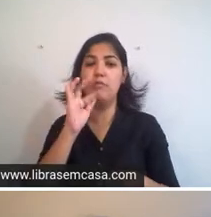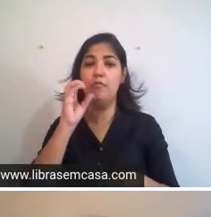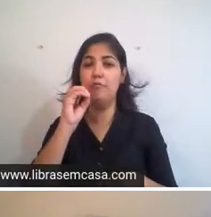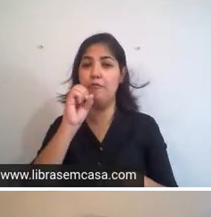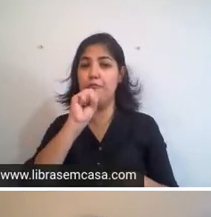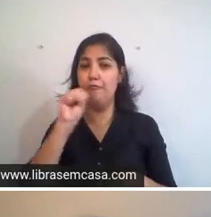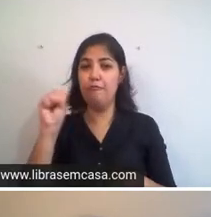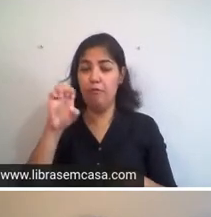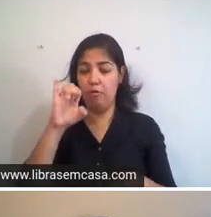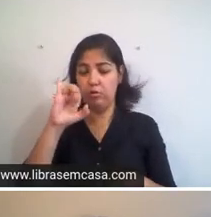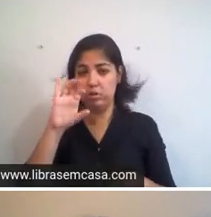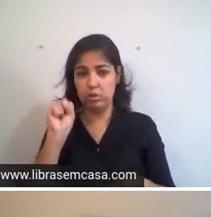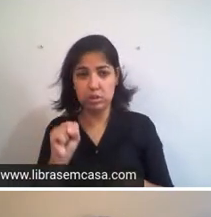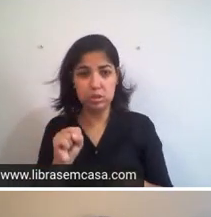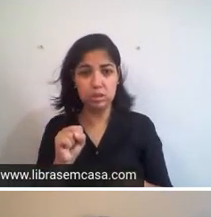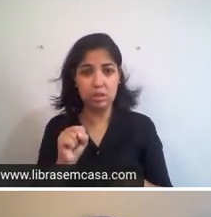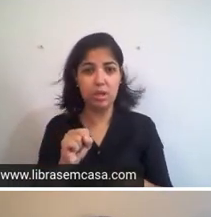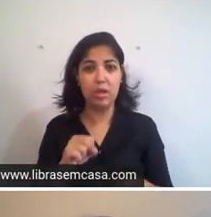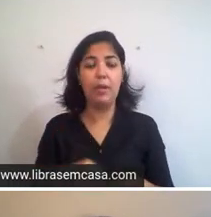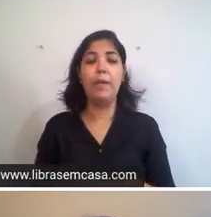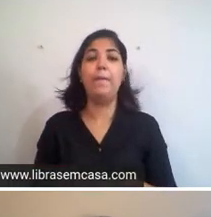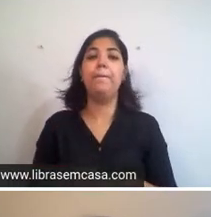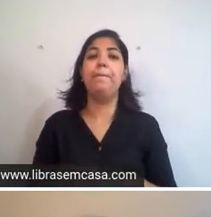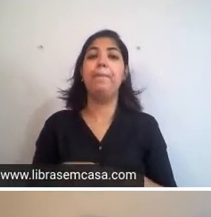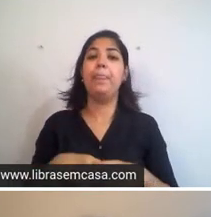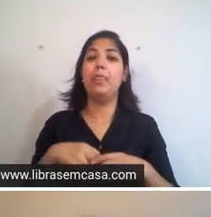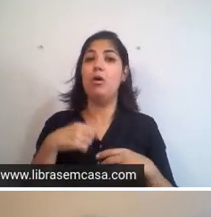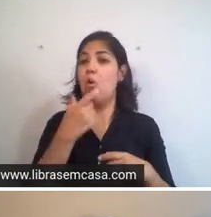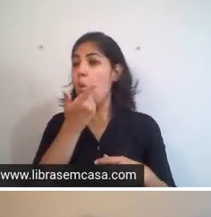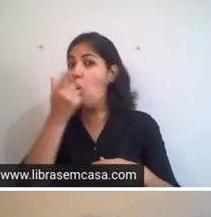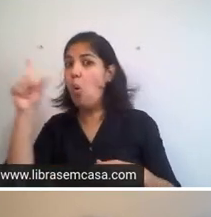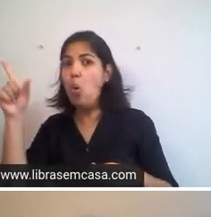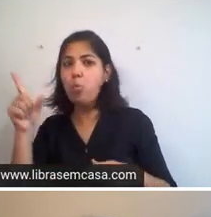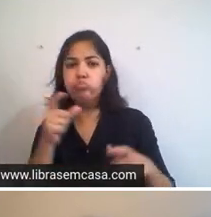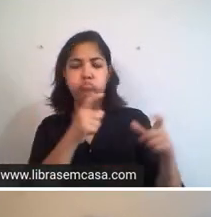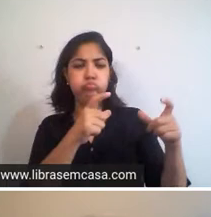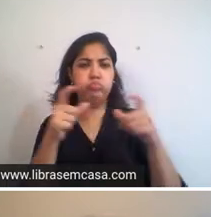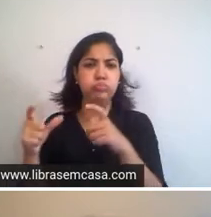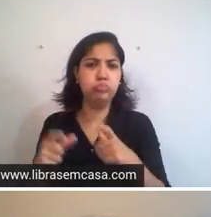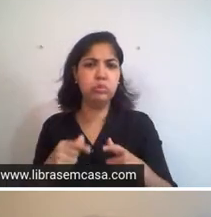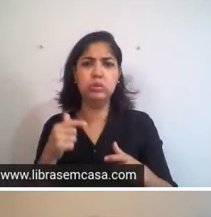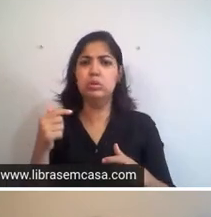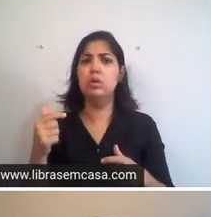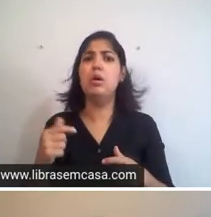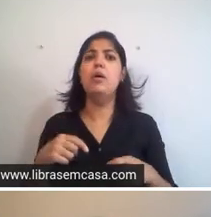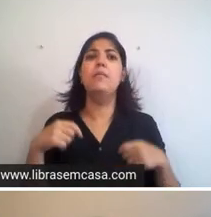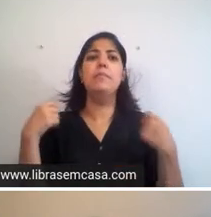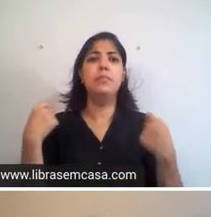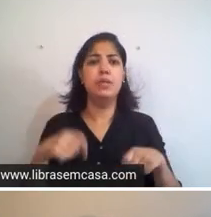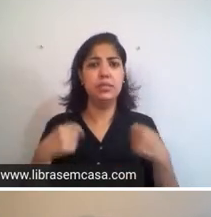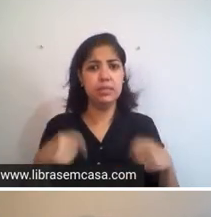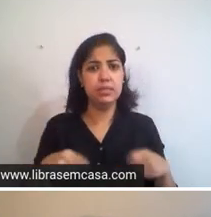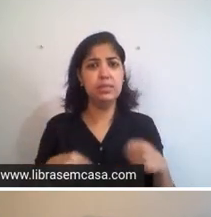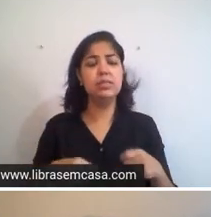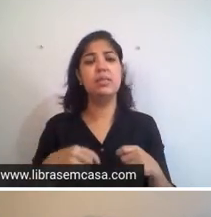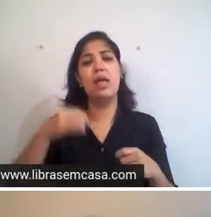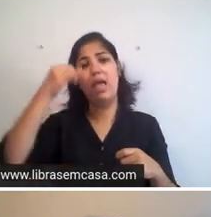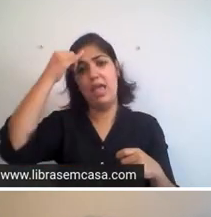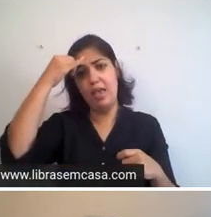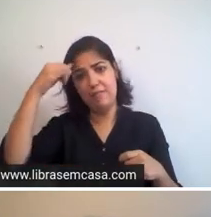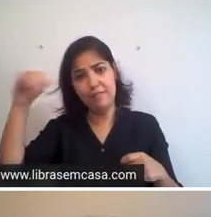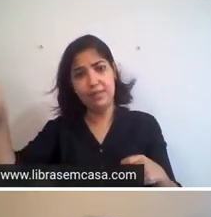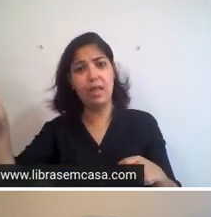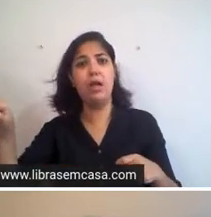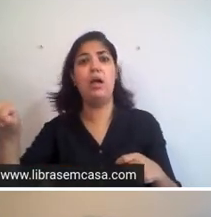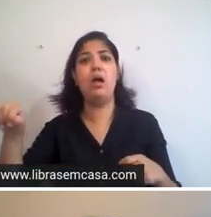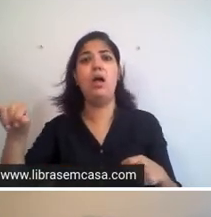outro setor, né, para que a gente possa evitar um aquecimento global da ordem de 4 a 5 graus, que é para onde